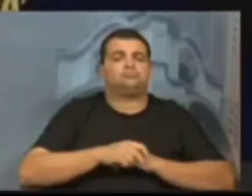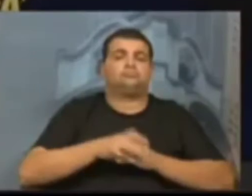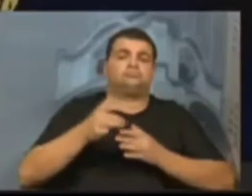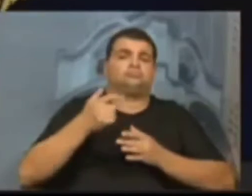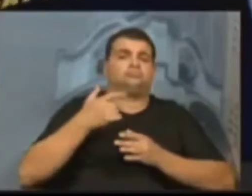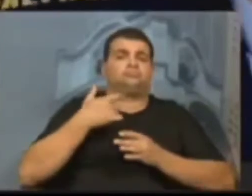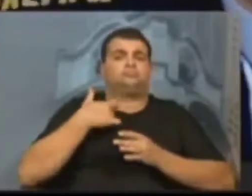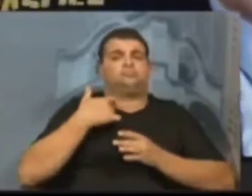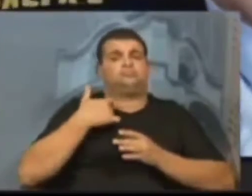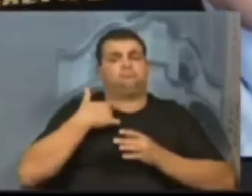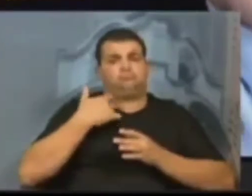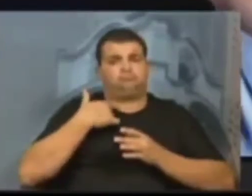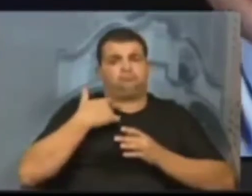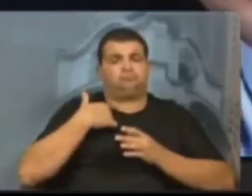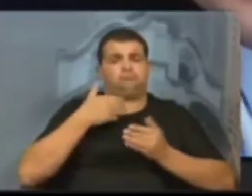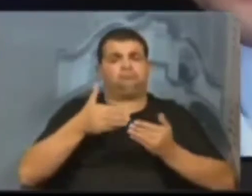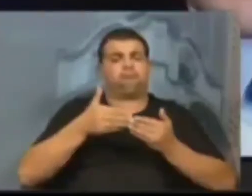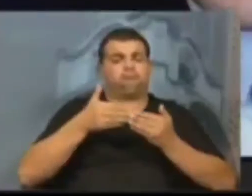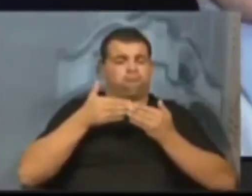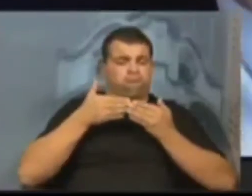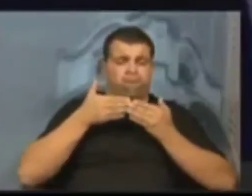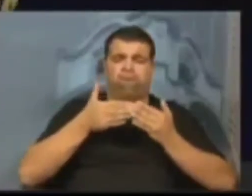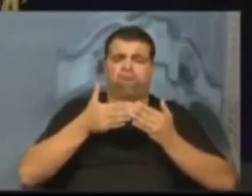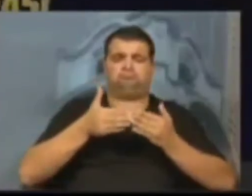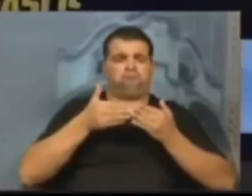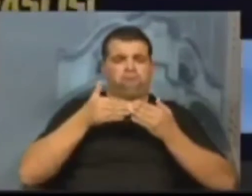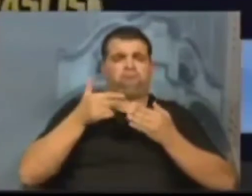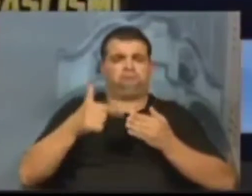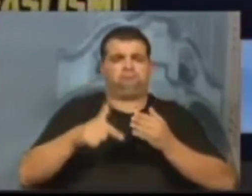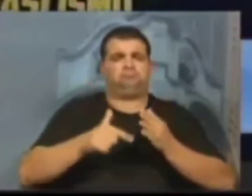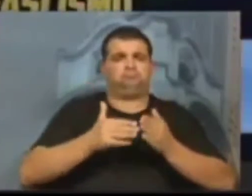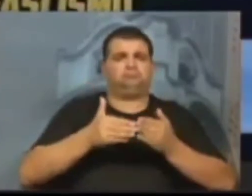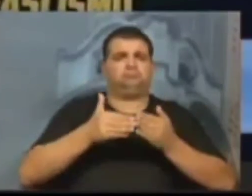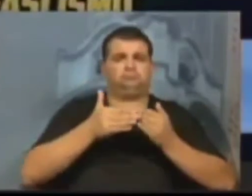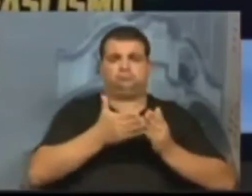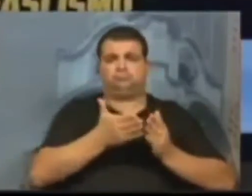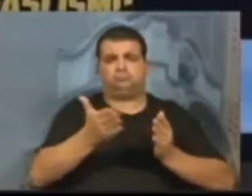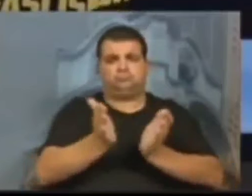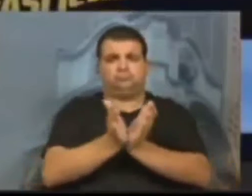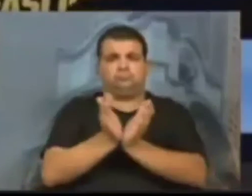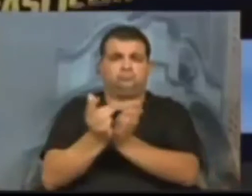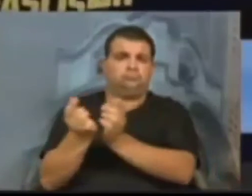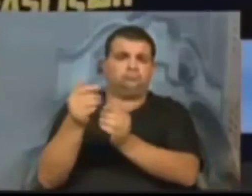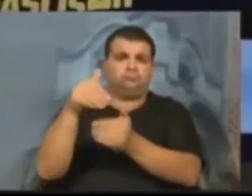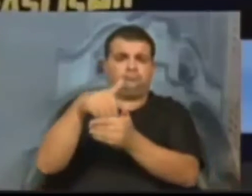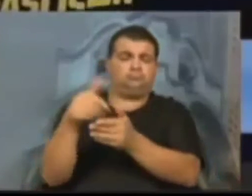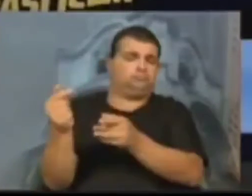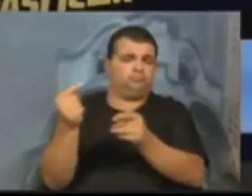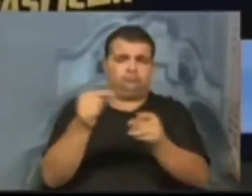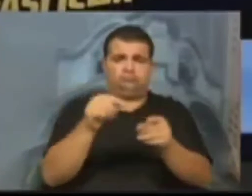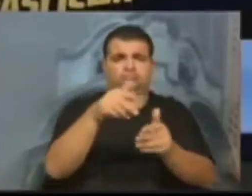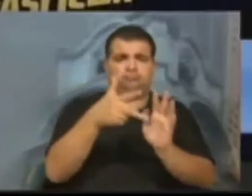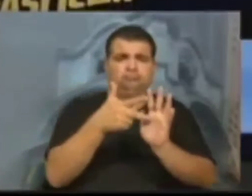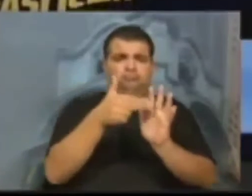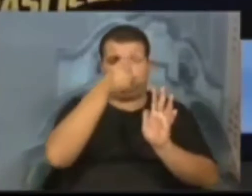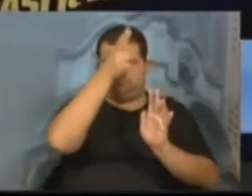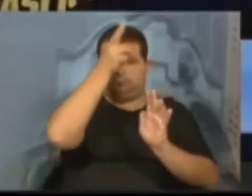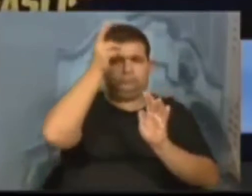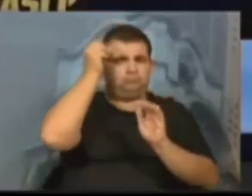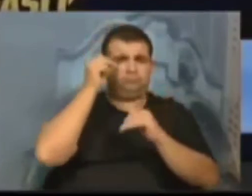eu peço encarecidamente para os colegas derrubarem o veto do